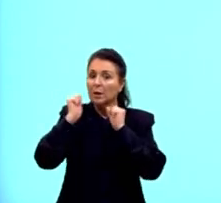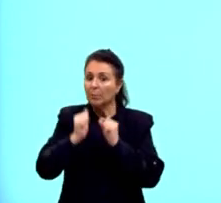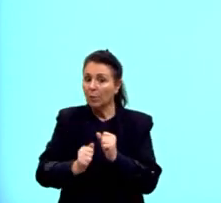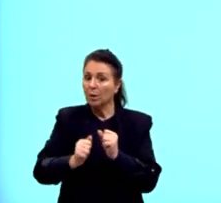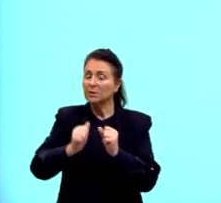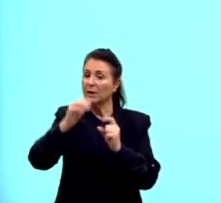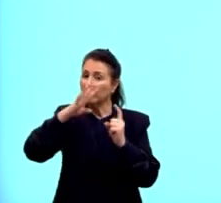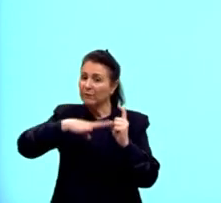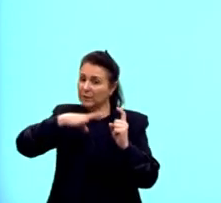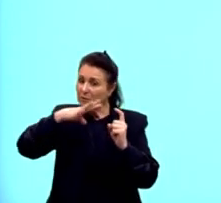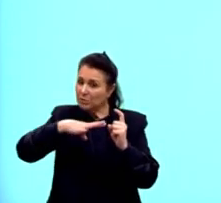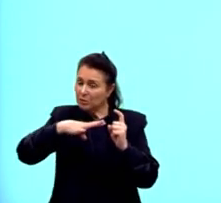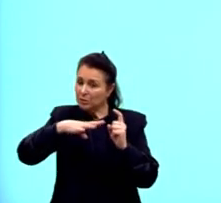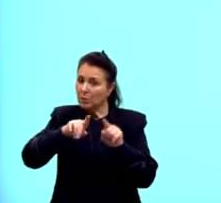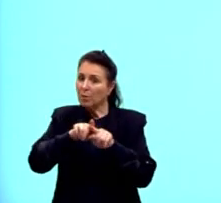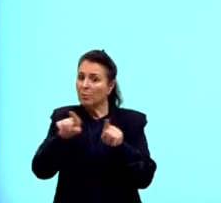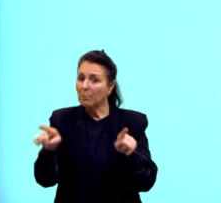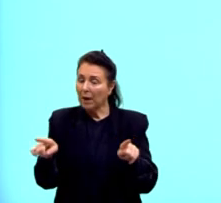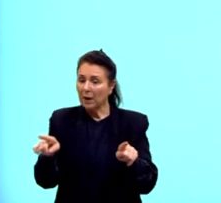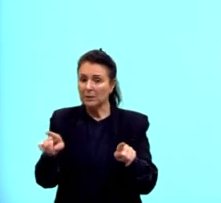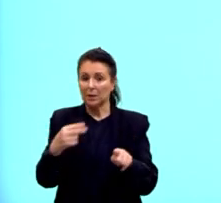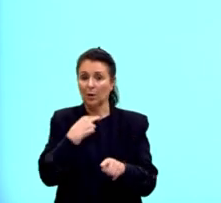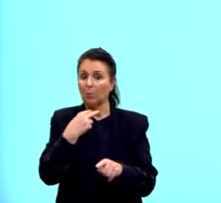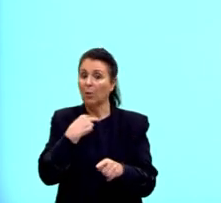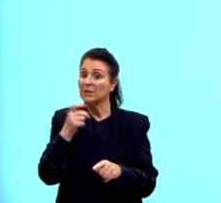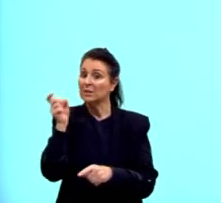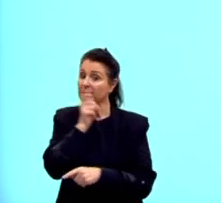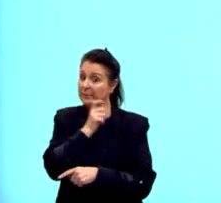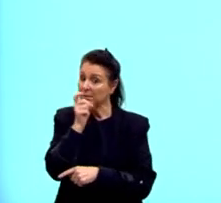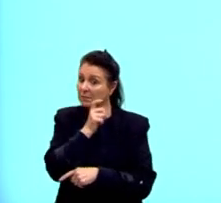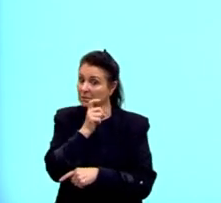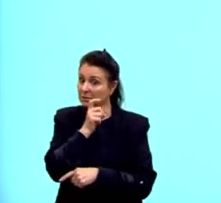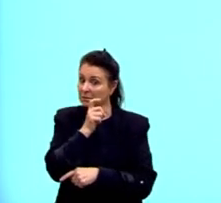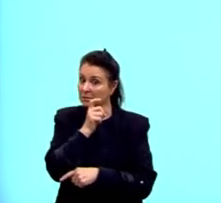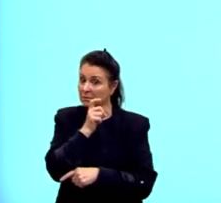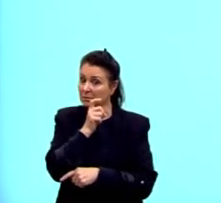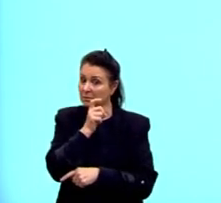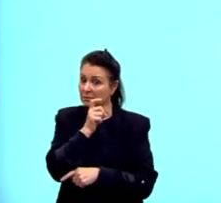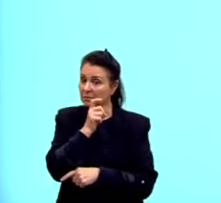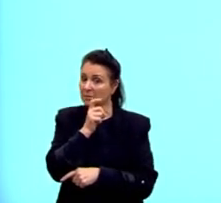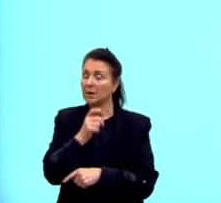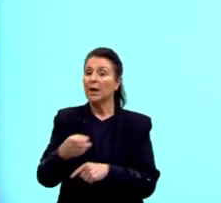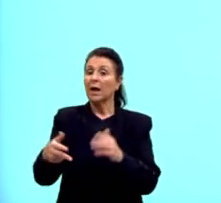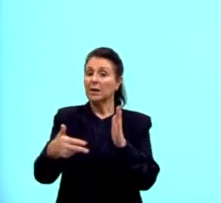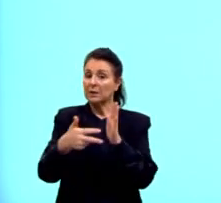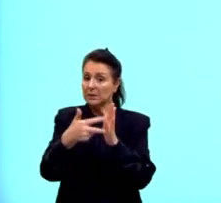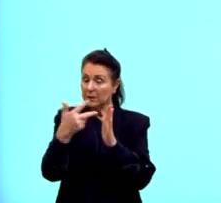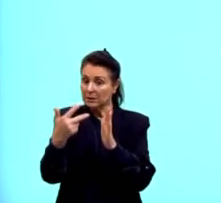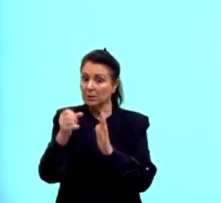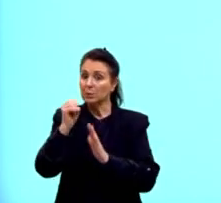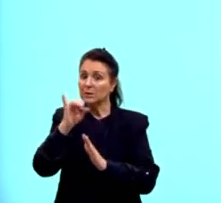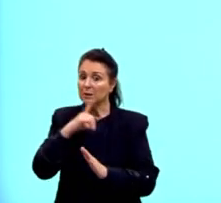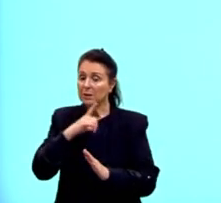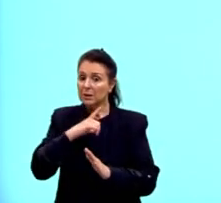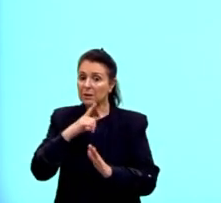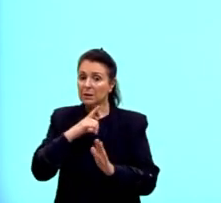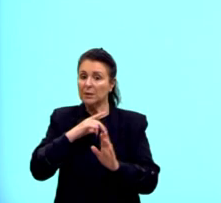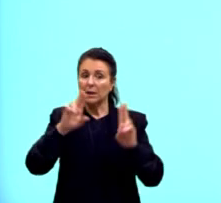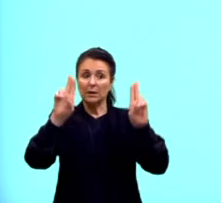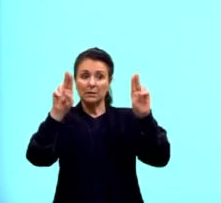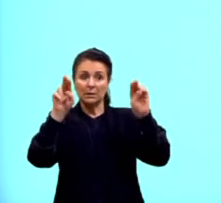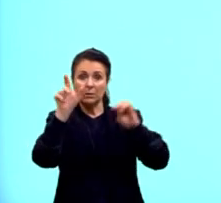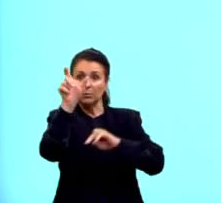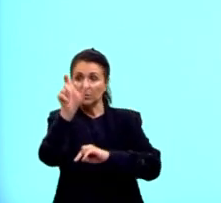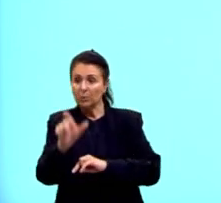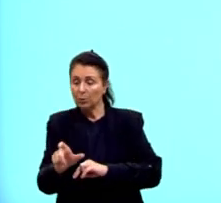mas não dá para ser né inverossímel ele tem que ser com ele a Índia terceiro caso a gestação de